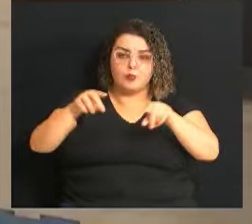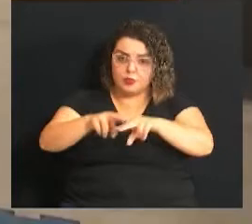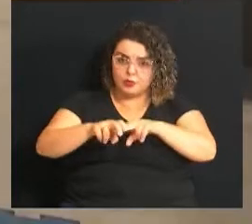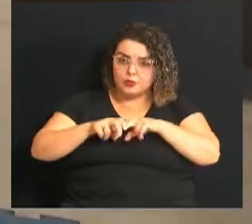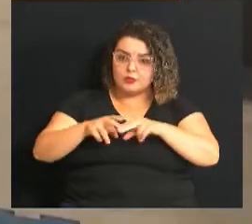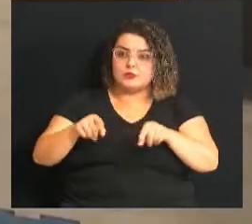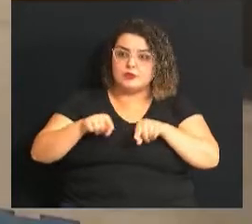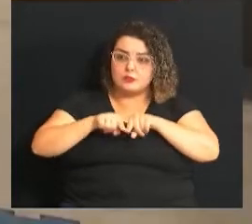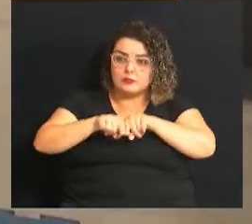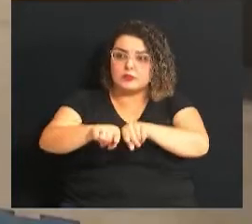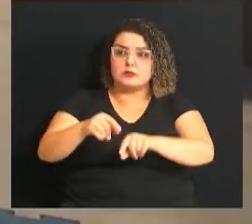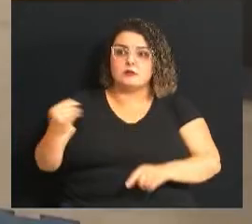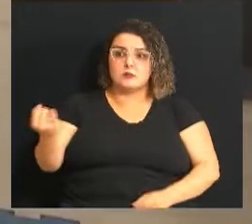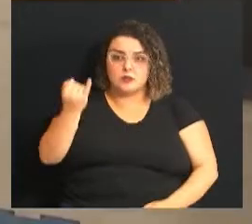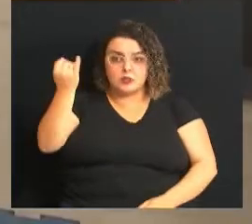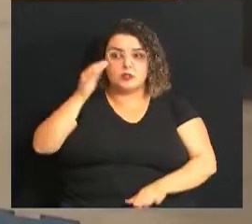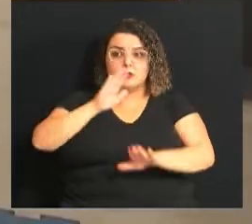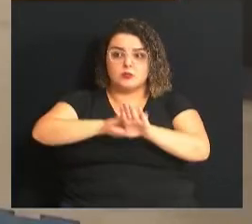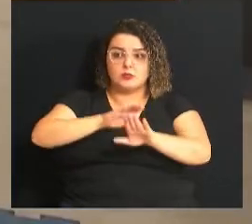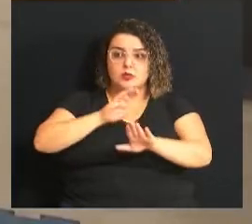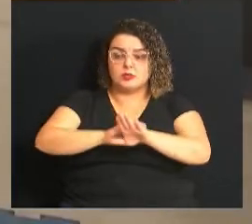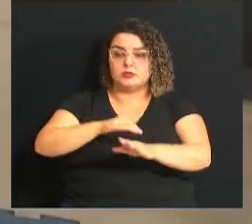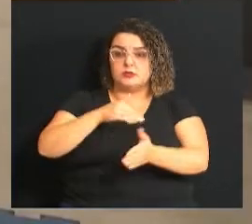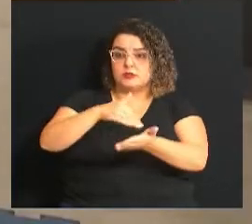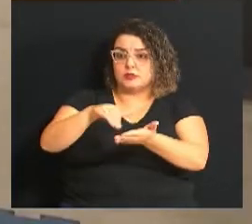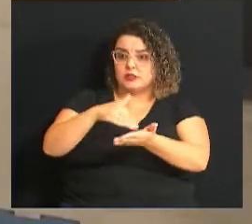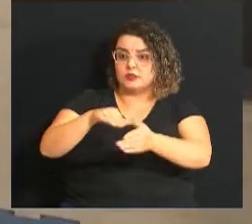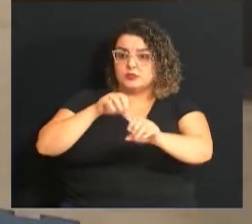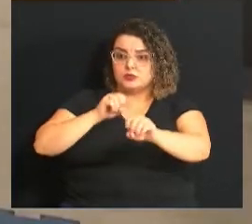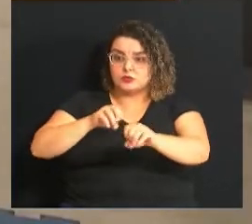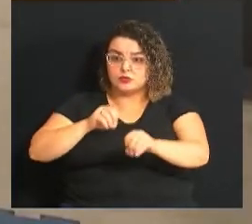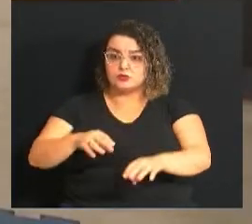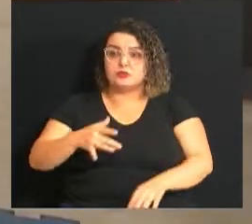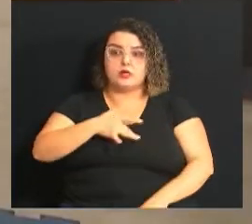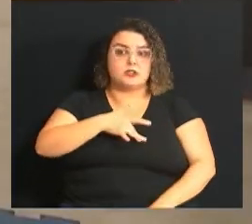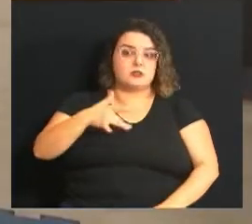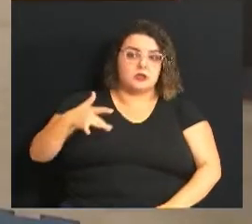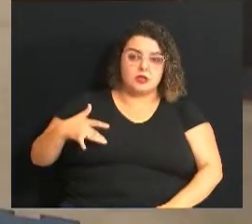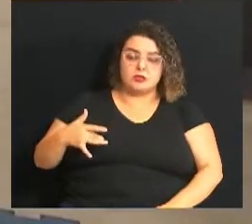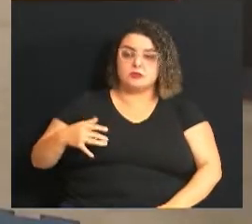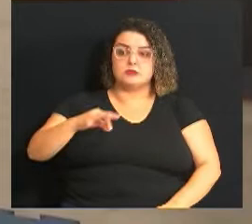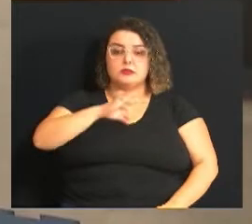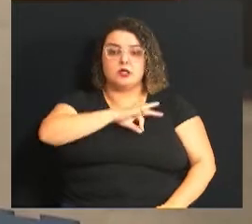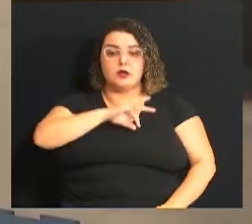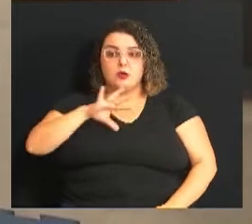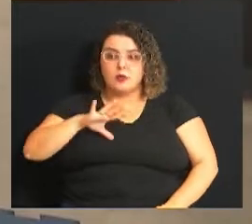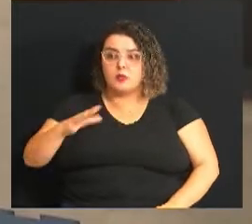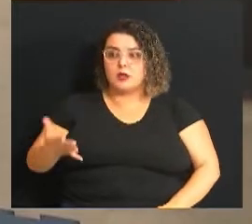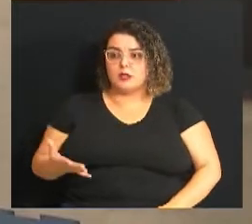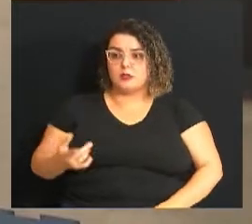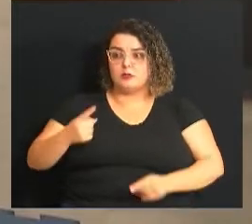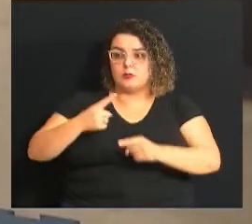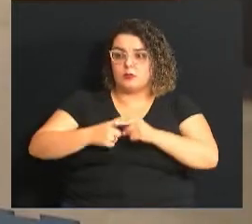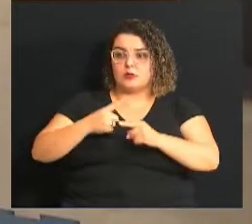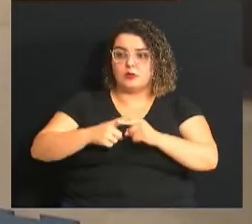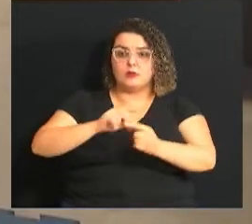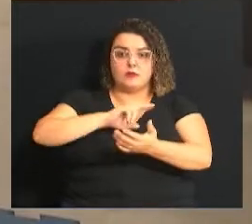importante. A gente tem a atuação da Secretaria da Educação, da Saúde, da Guarda Municipal, porque são várias as